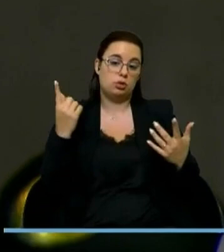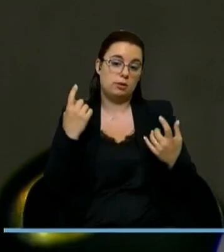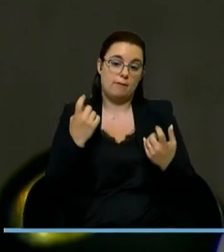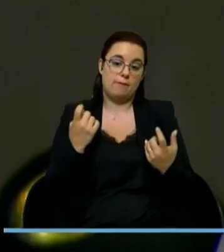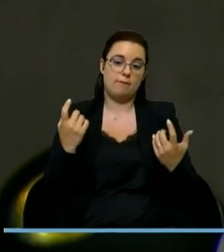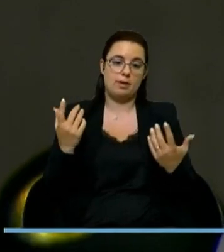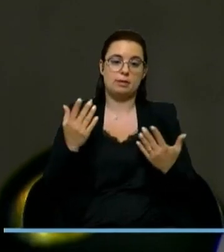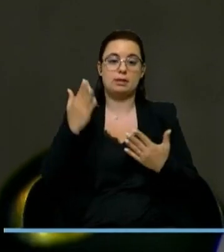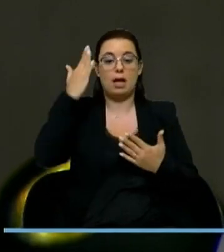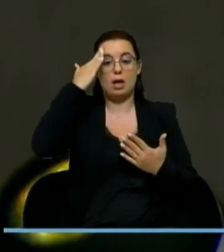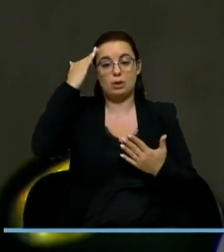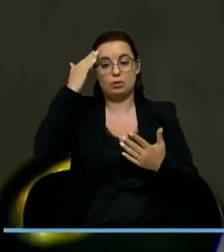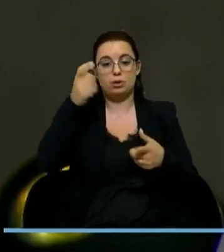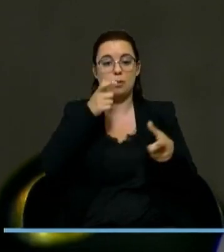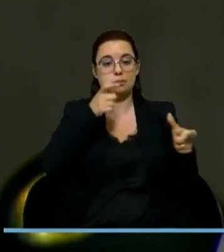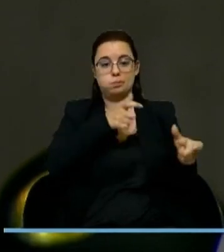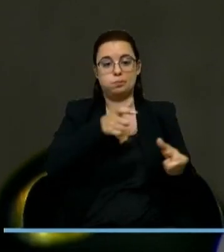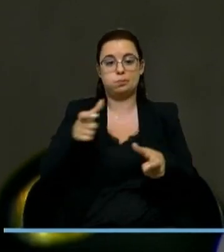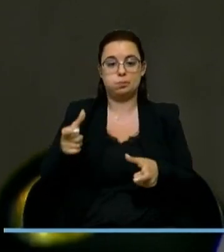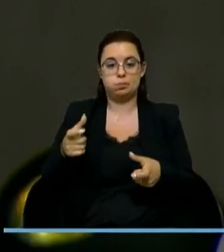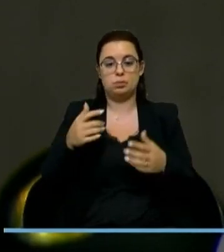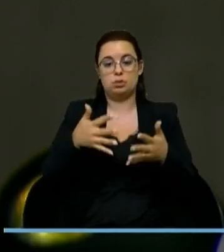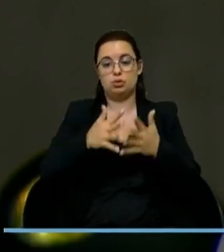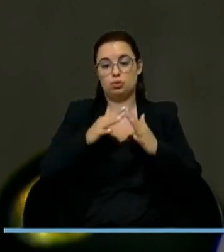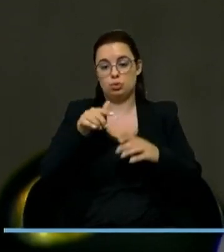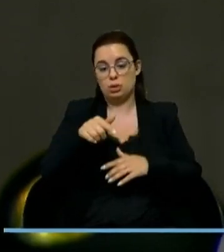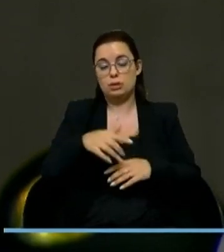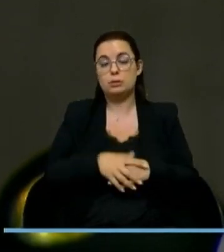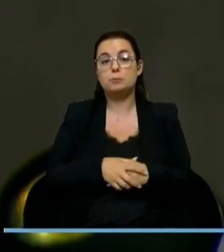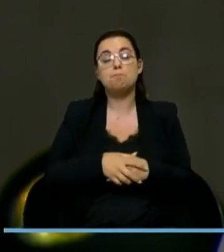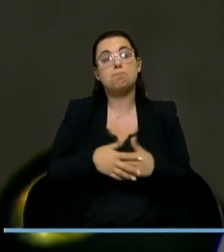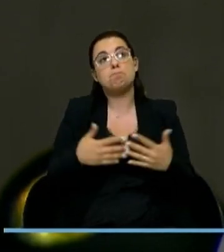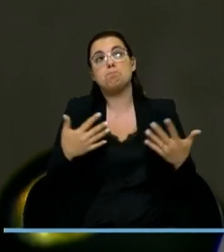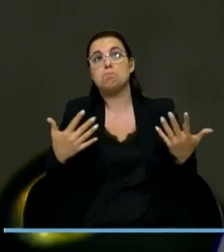designar a autoridade competente para supervisionar estas infraestruturas.